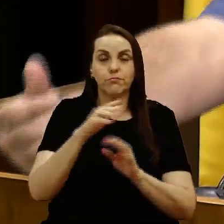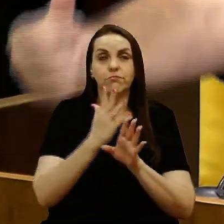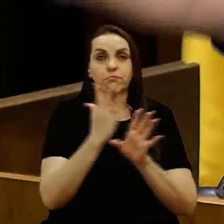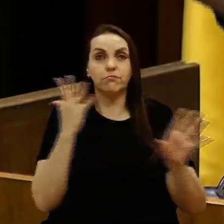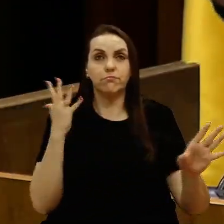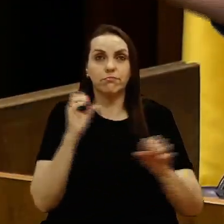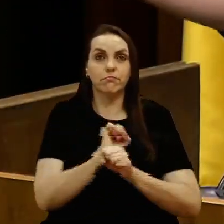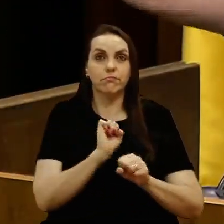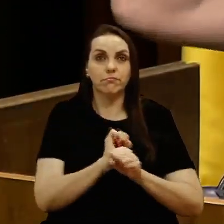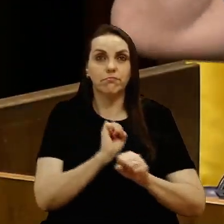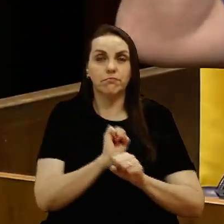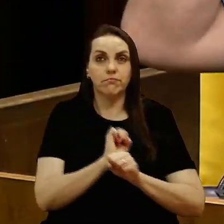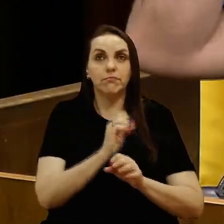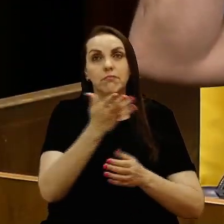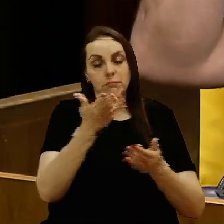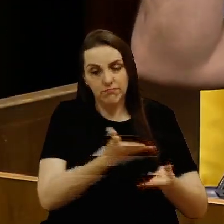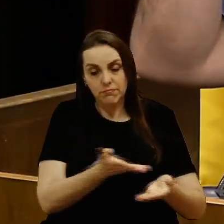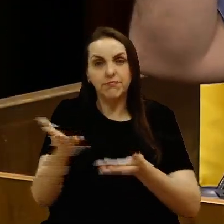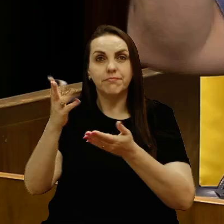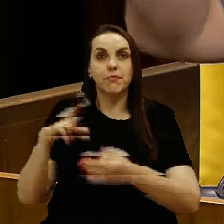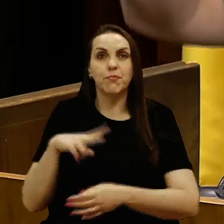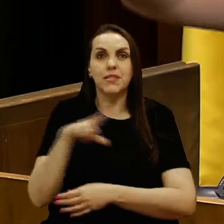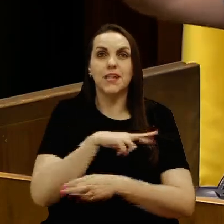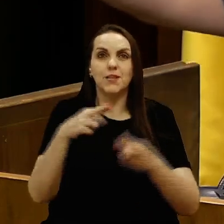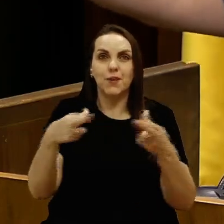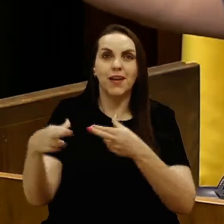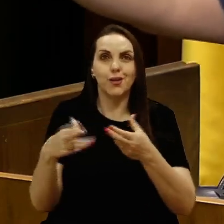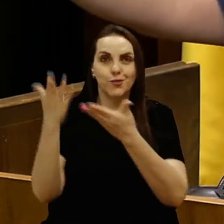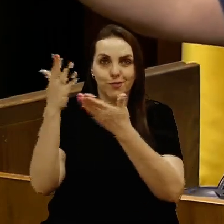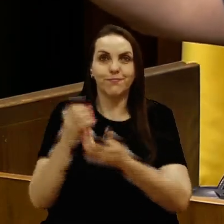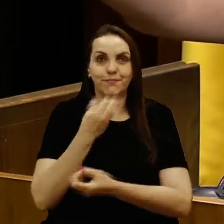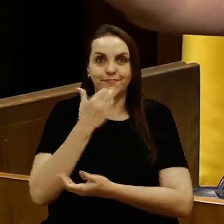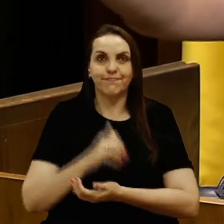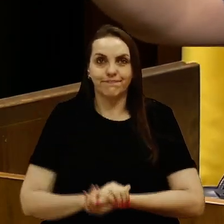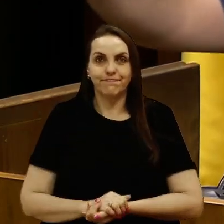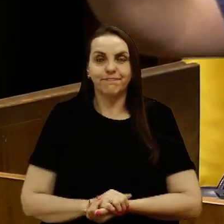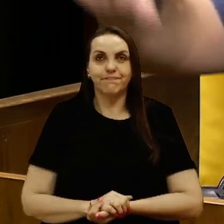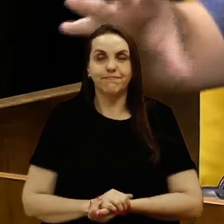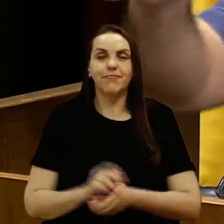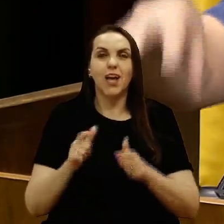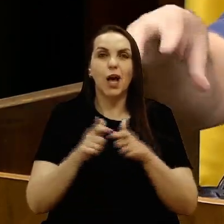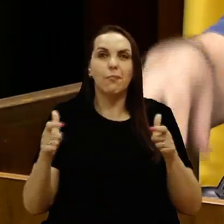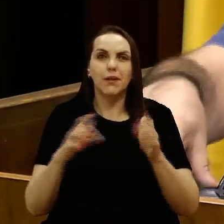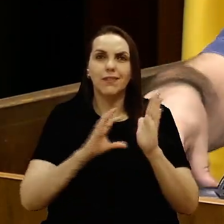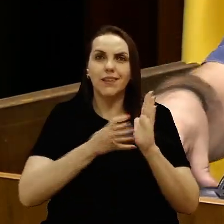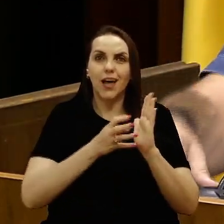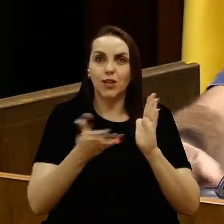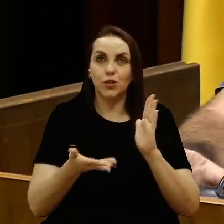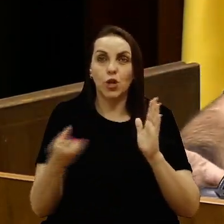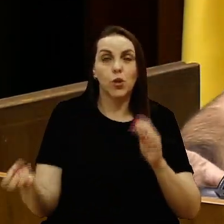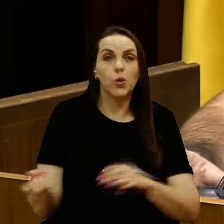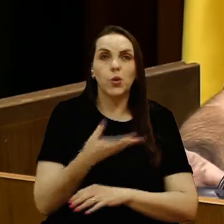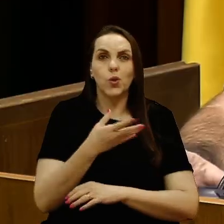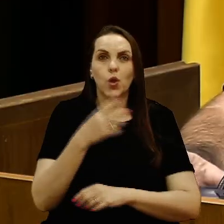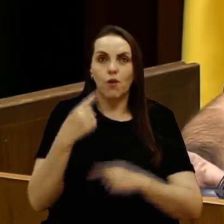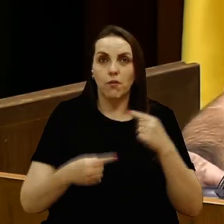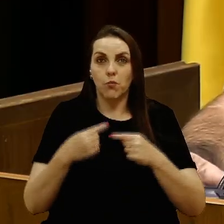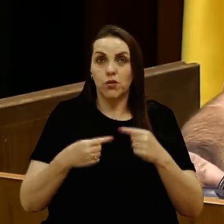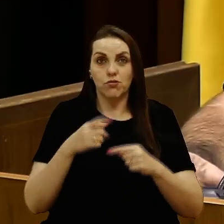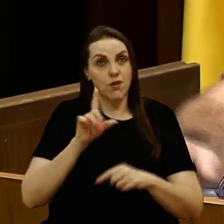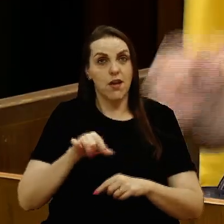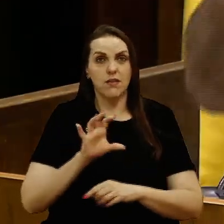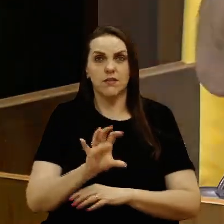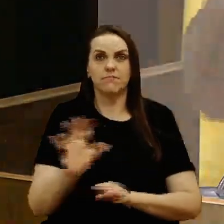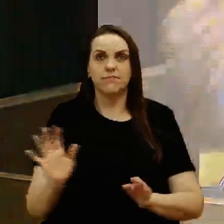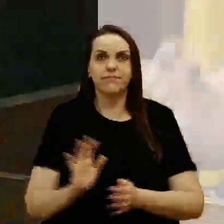gente levando os pacientes para a região. Eu quero que amplie esse dado. Então, essa é a nossa nova política que